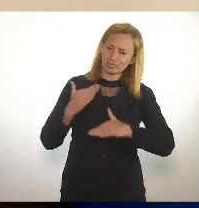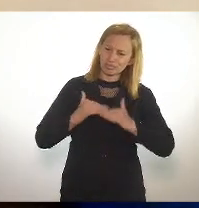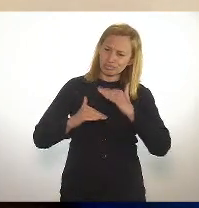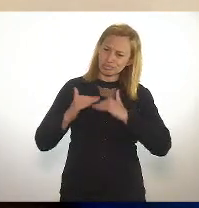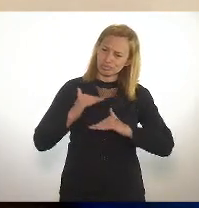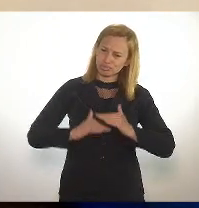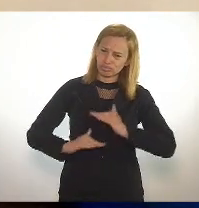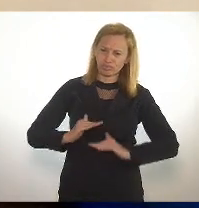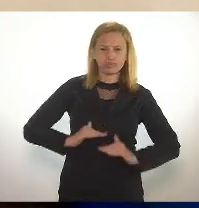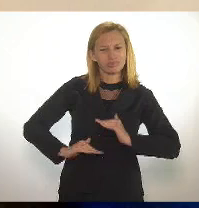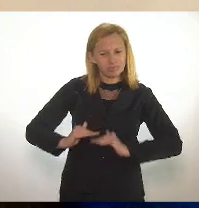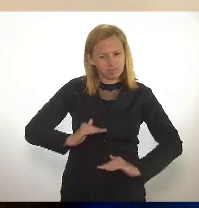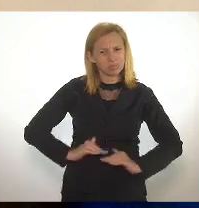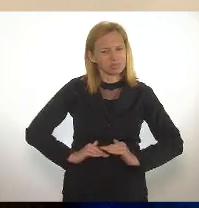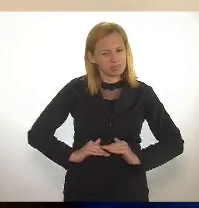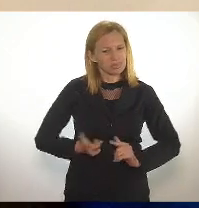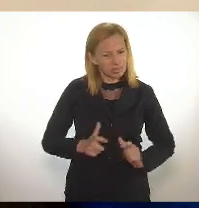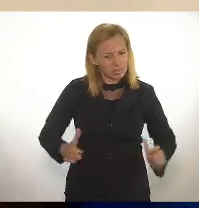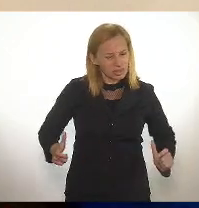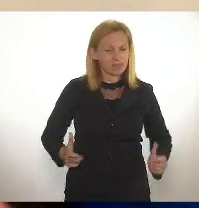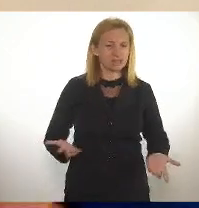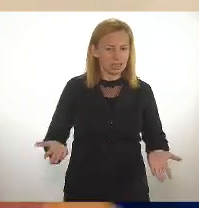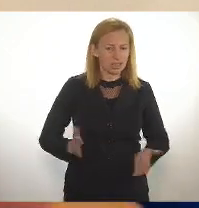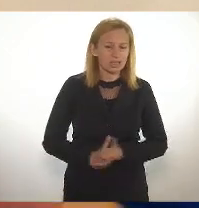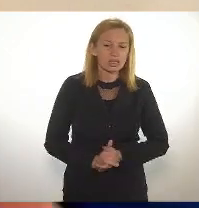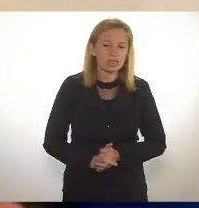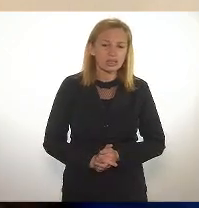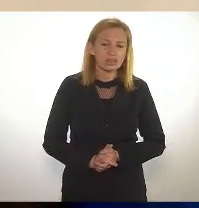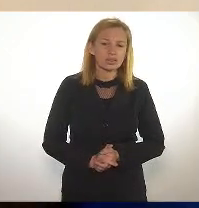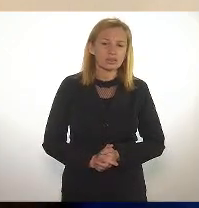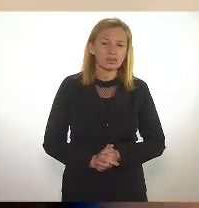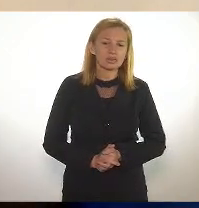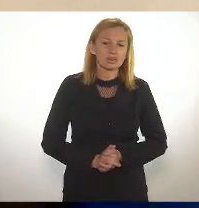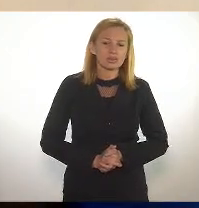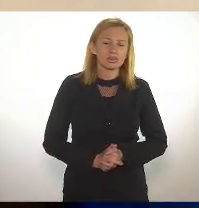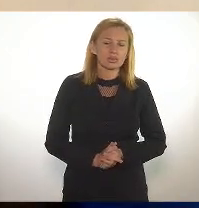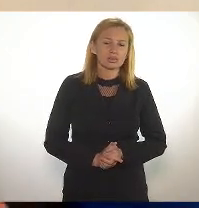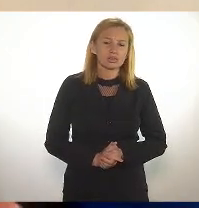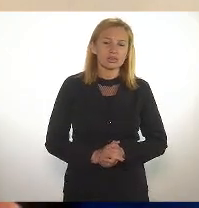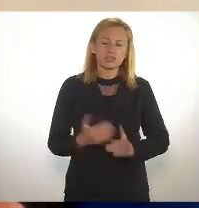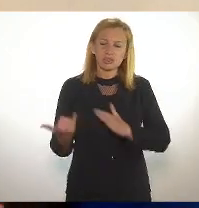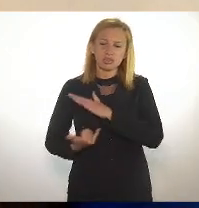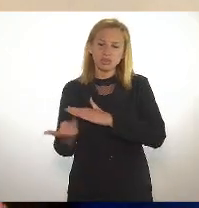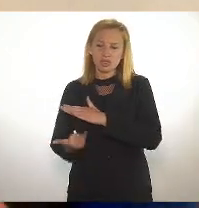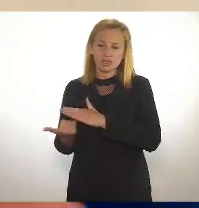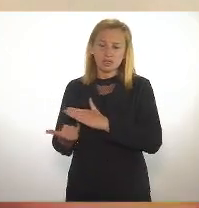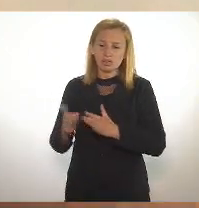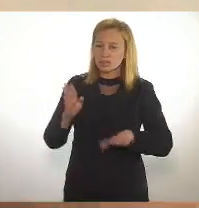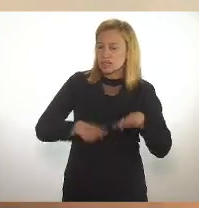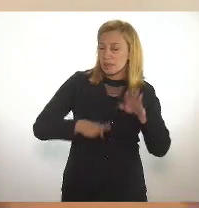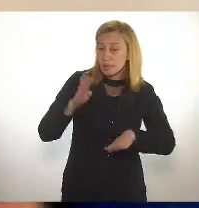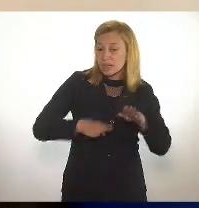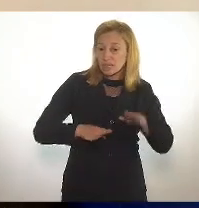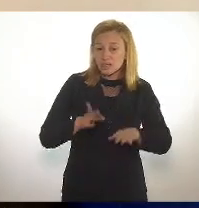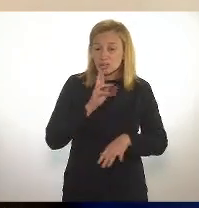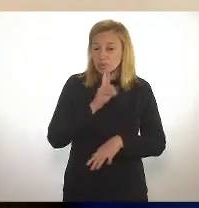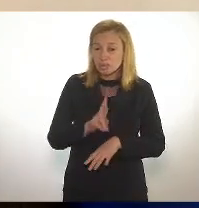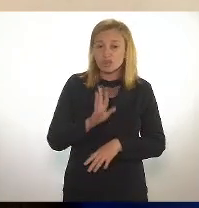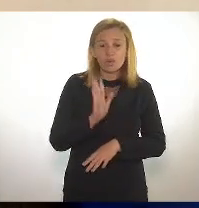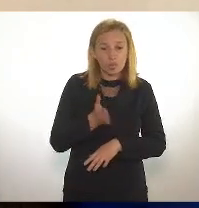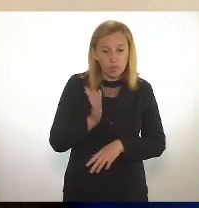E o efeito nas instituições, independente do resultado, o efeito Trump já